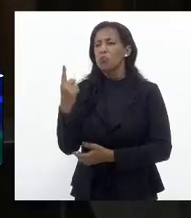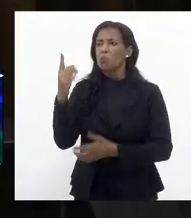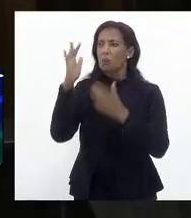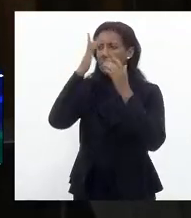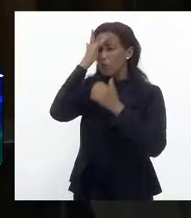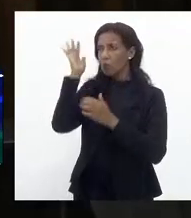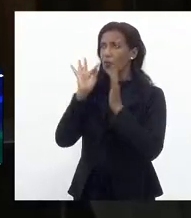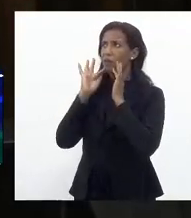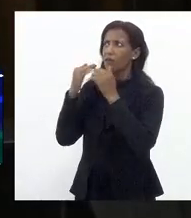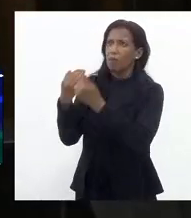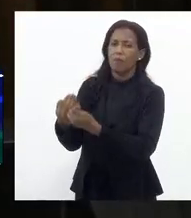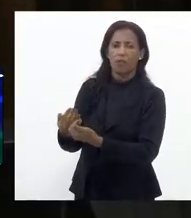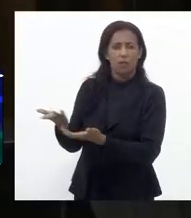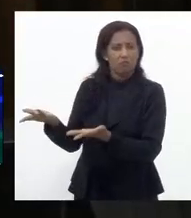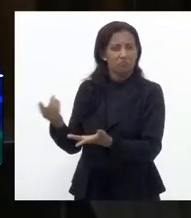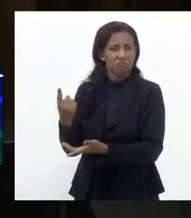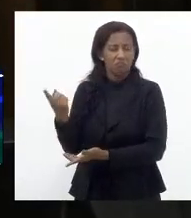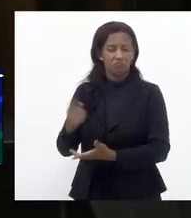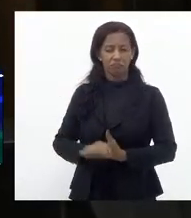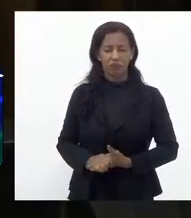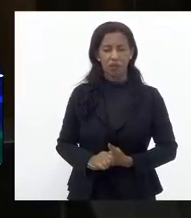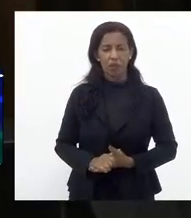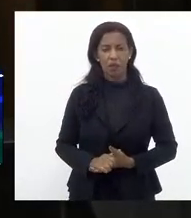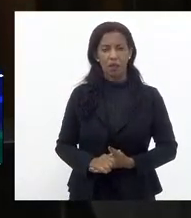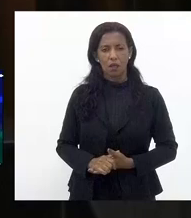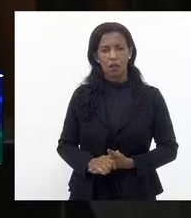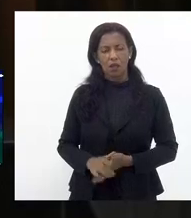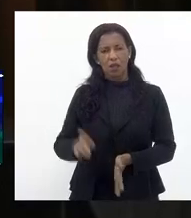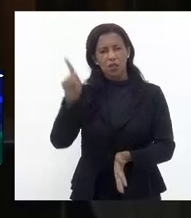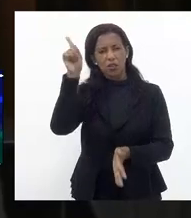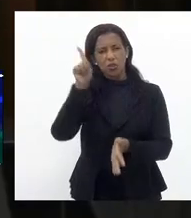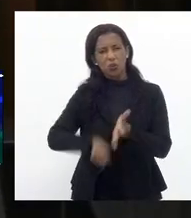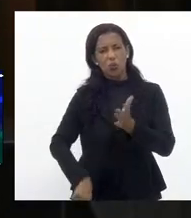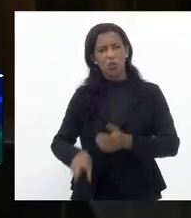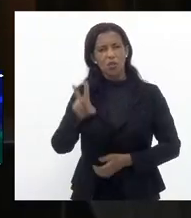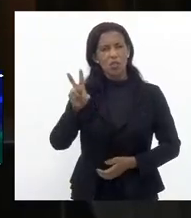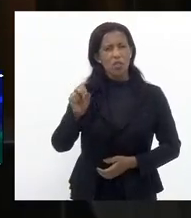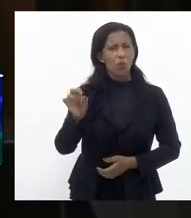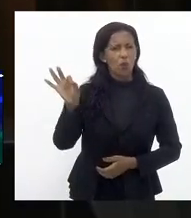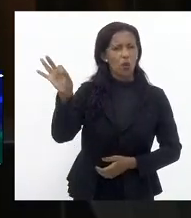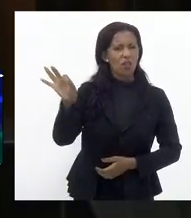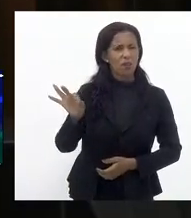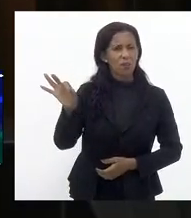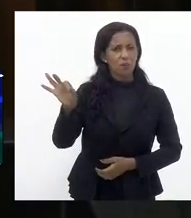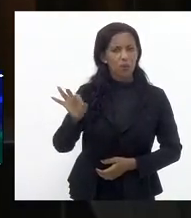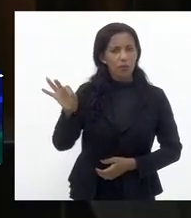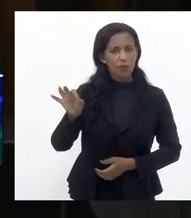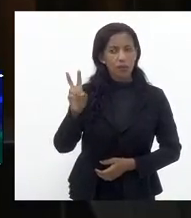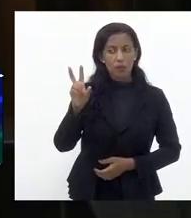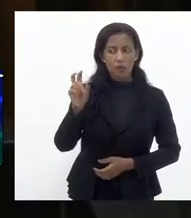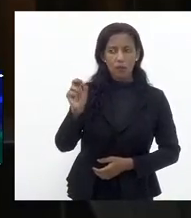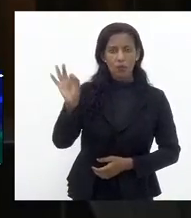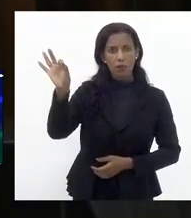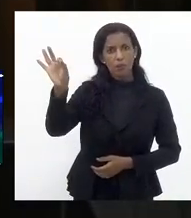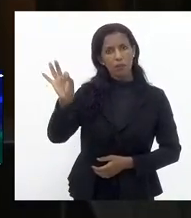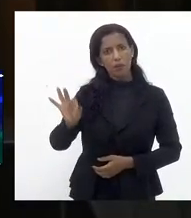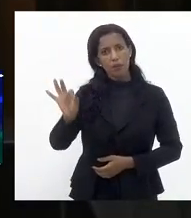e tem cortado em 50%, presidente, uma redução de 50%